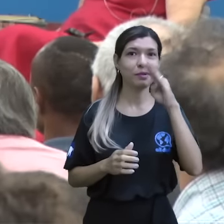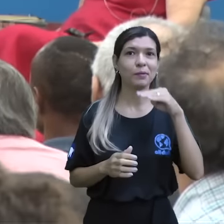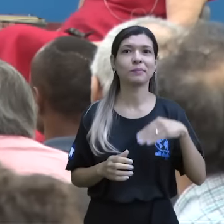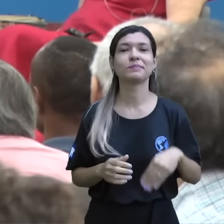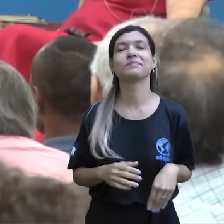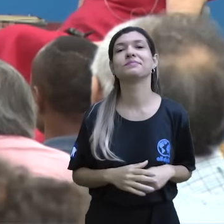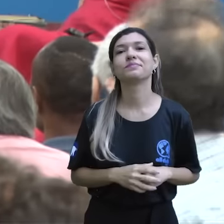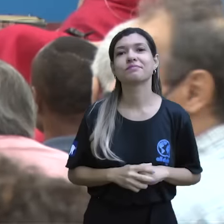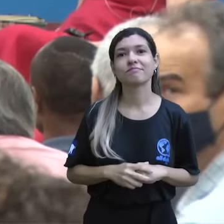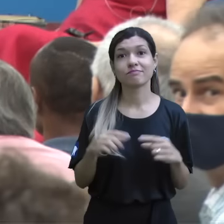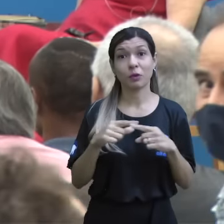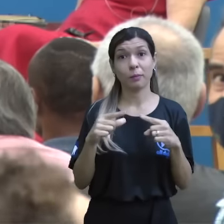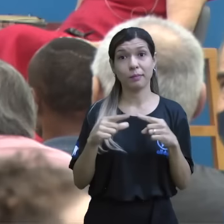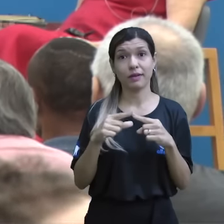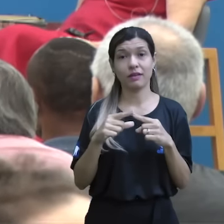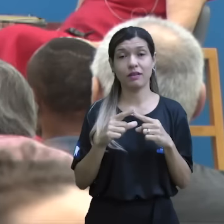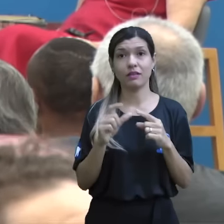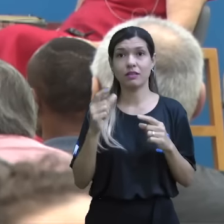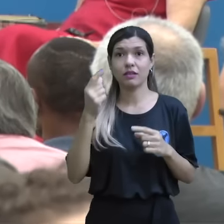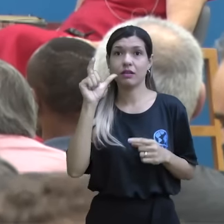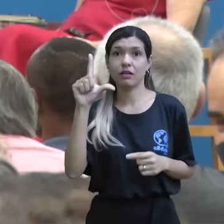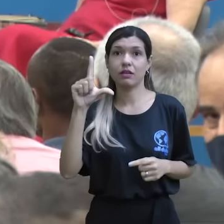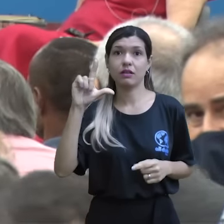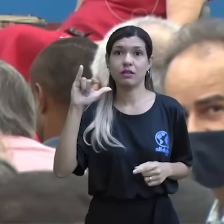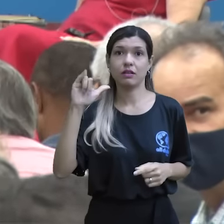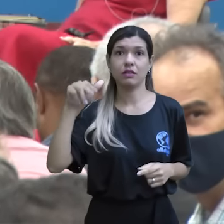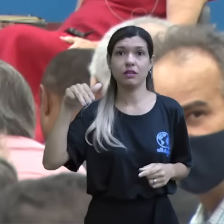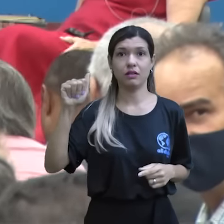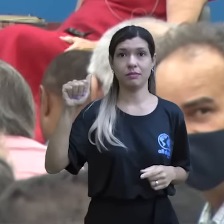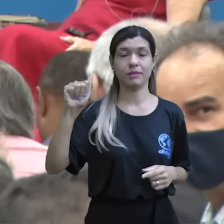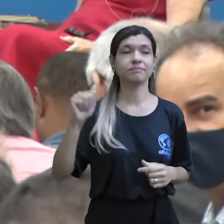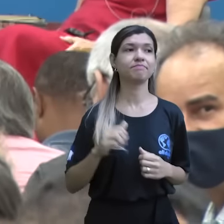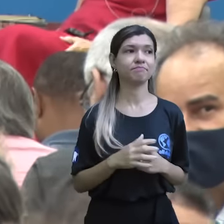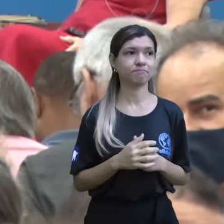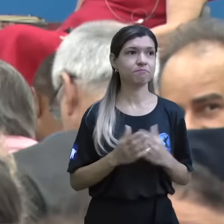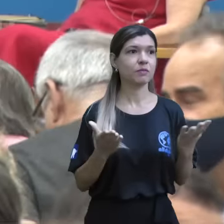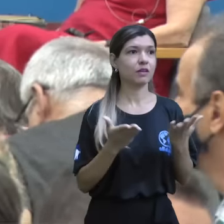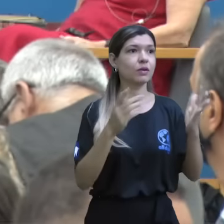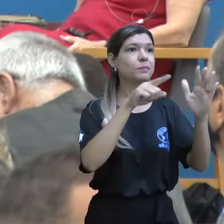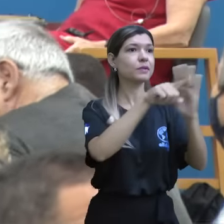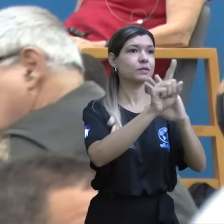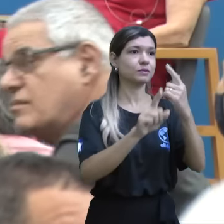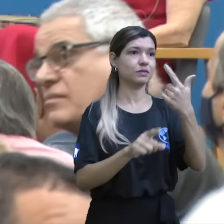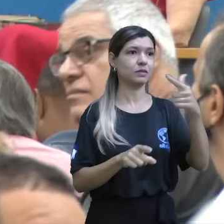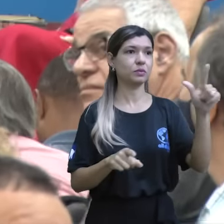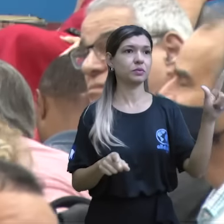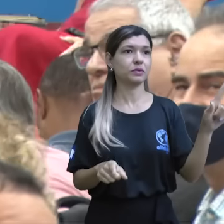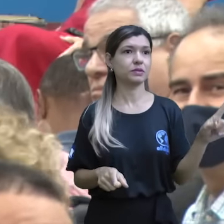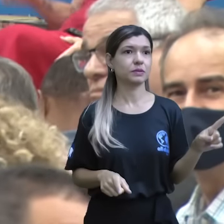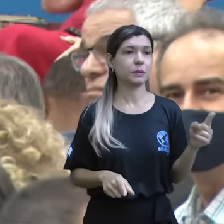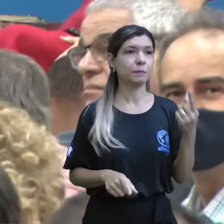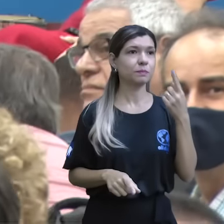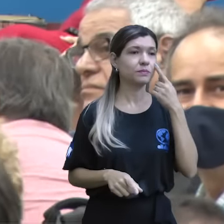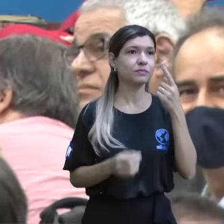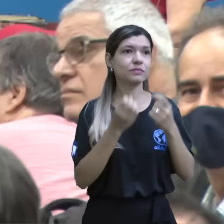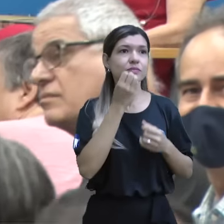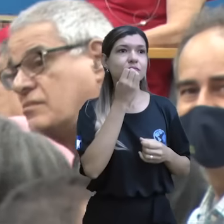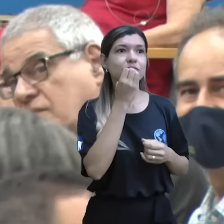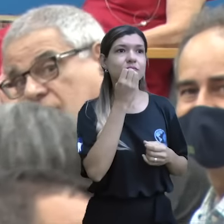também. Fala. Boa noite. Quero agradecer. Nossa, que voz bonita. Gratidão.